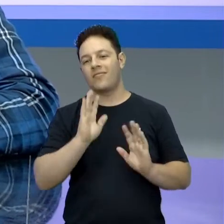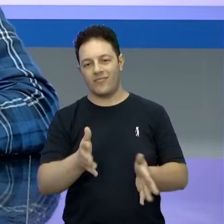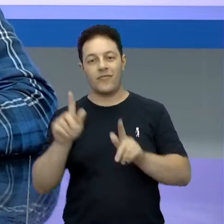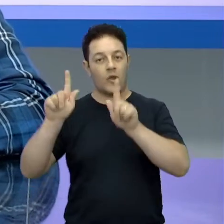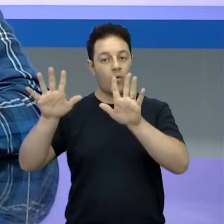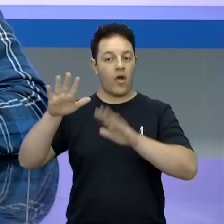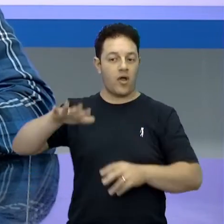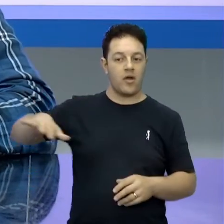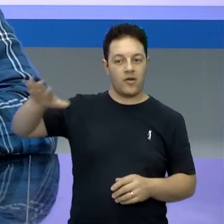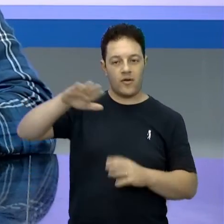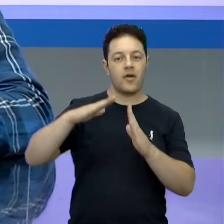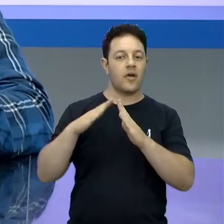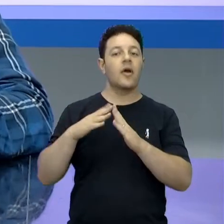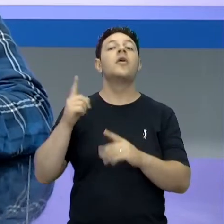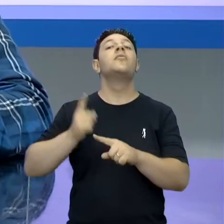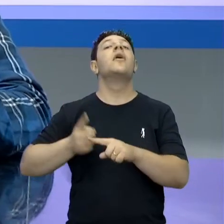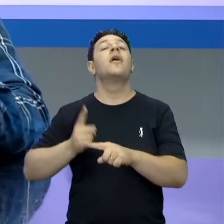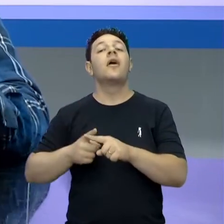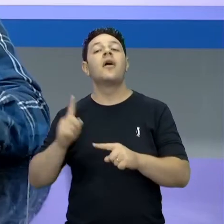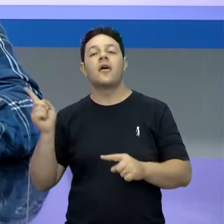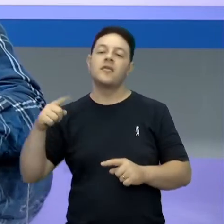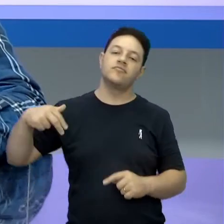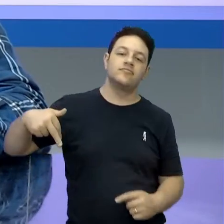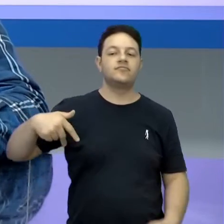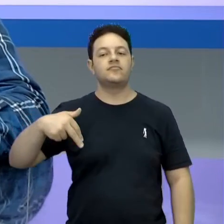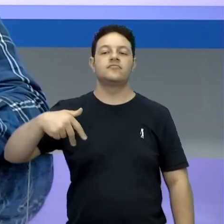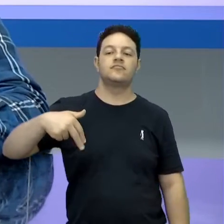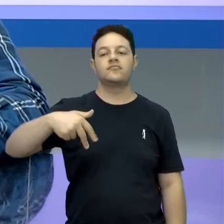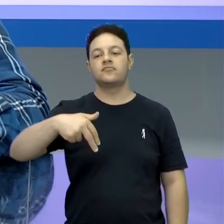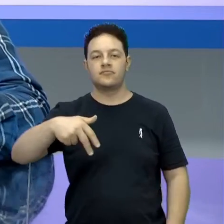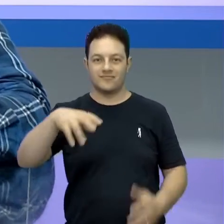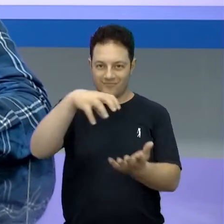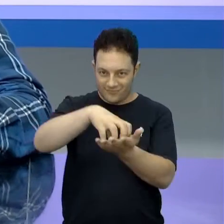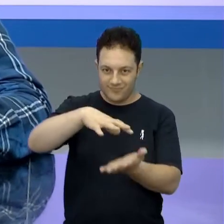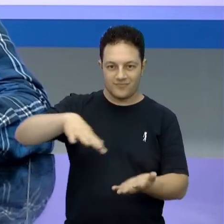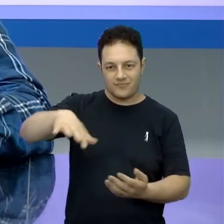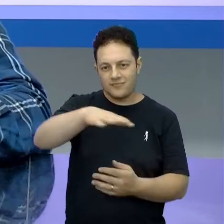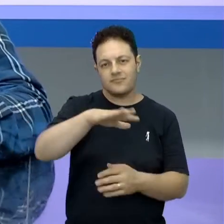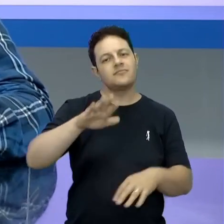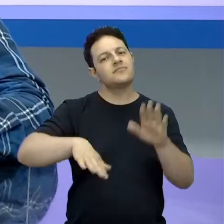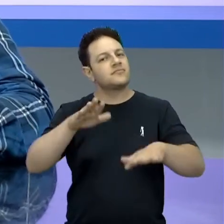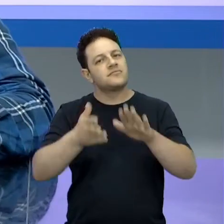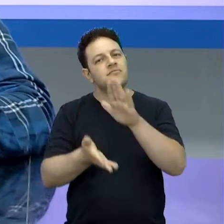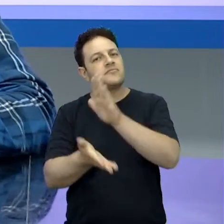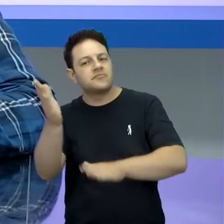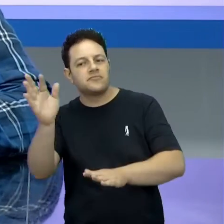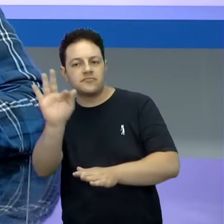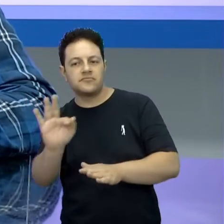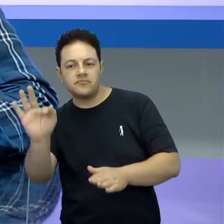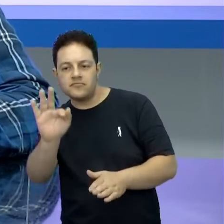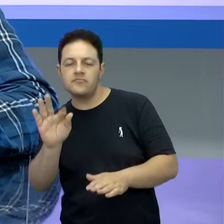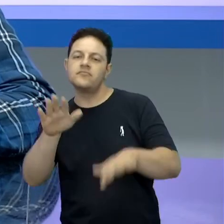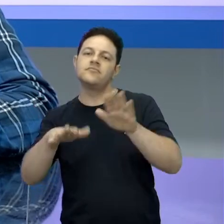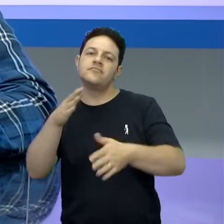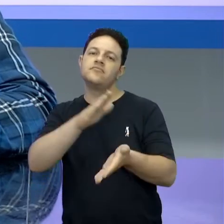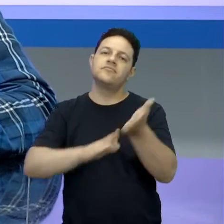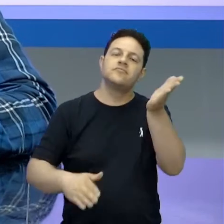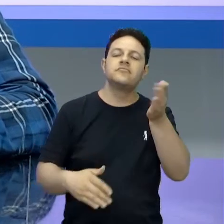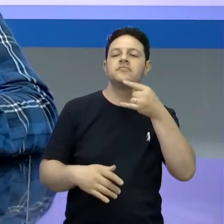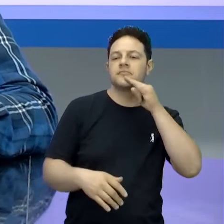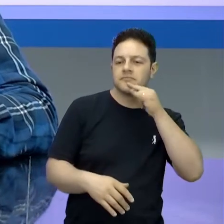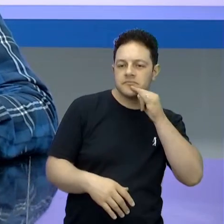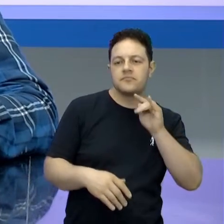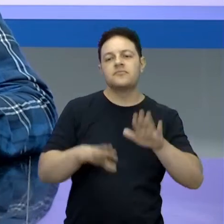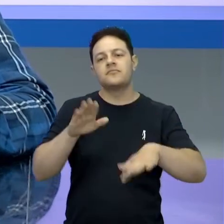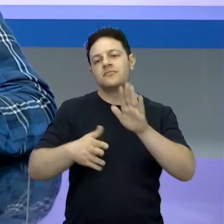de Guarulhos, porque elas acabam passando por essa área central, né? Ou para ir para a faculdade, ou para ir para um